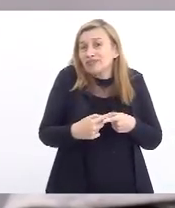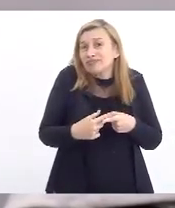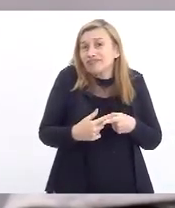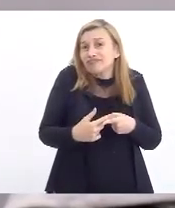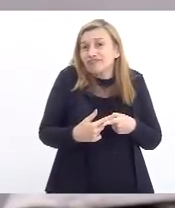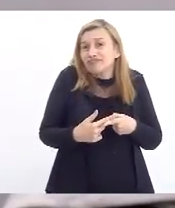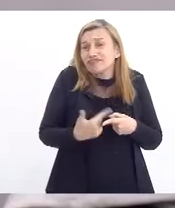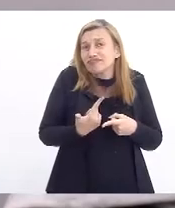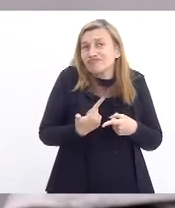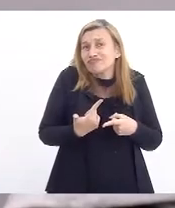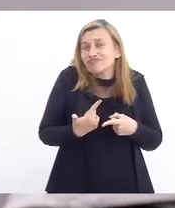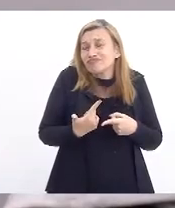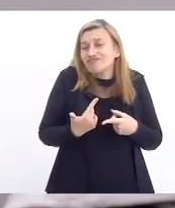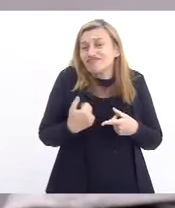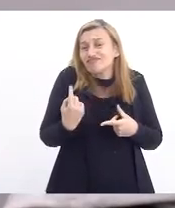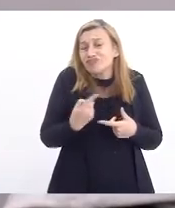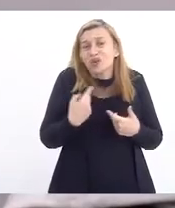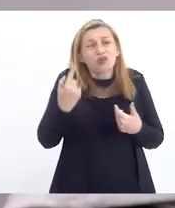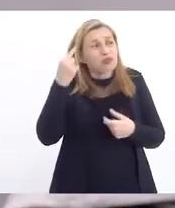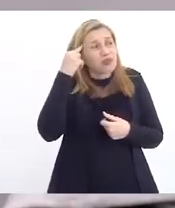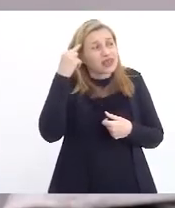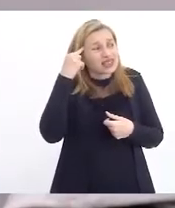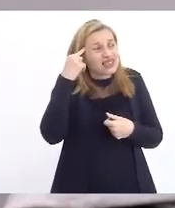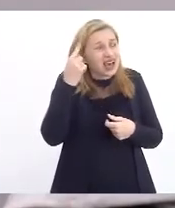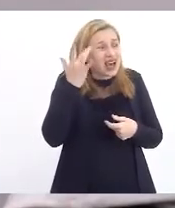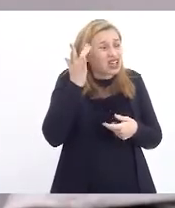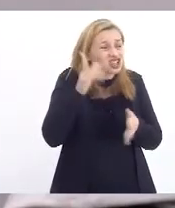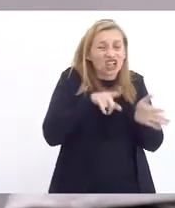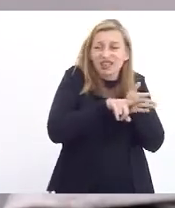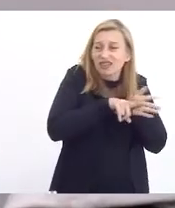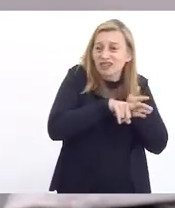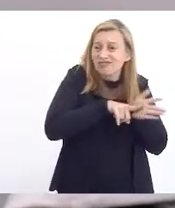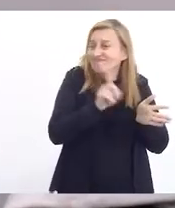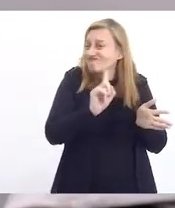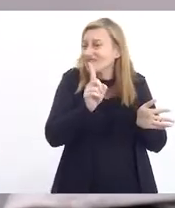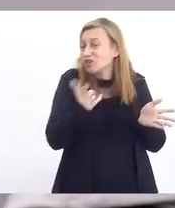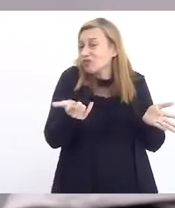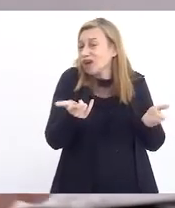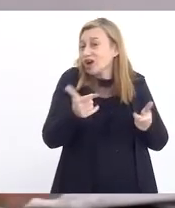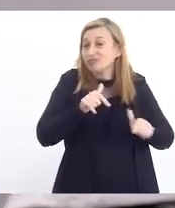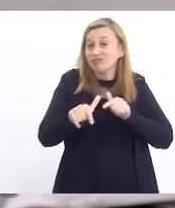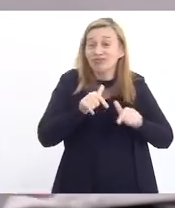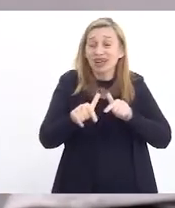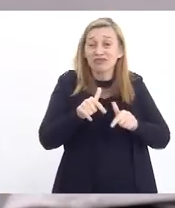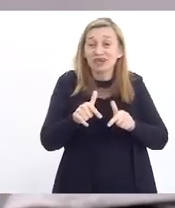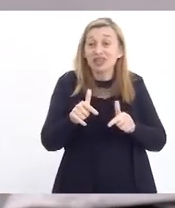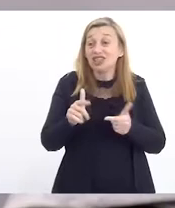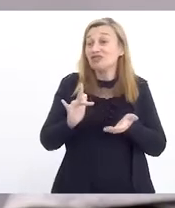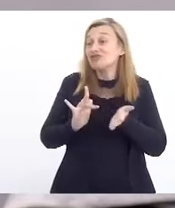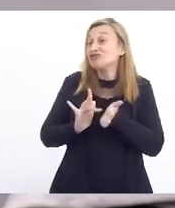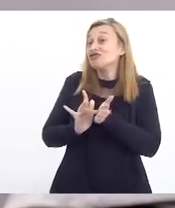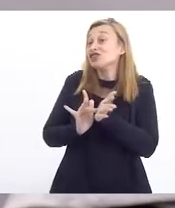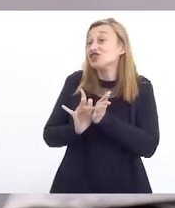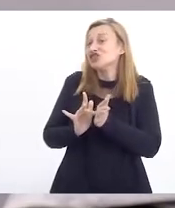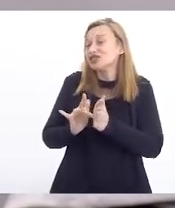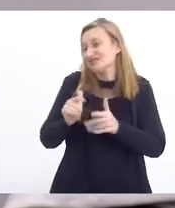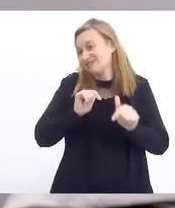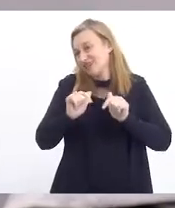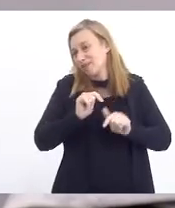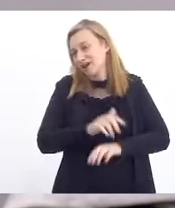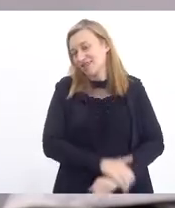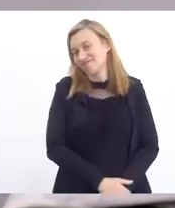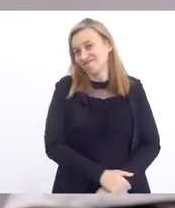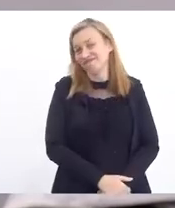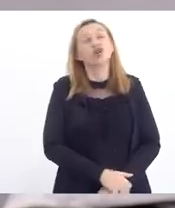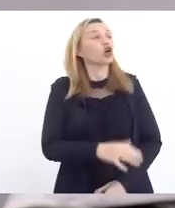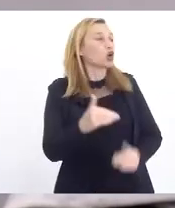é um engodo. A gente vai precisar pensar que está fiscalizando e não está. É um trabalho de faz de conta. Né? Concordo, deputado Paulo. Obrigado,